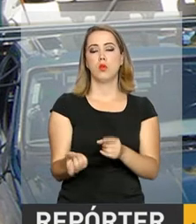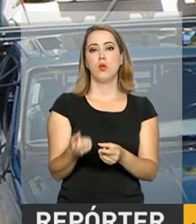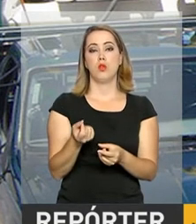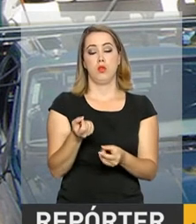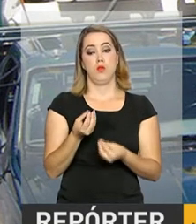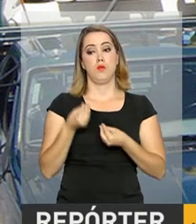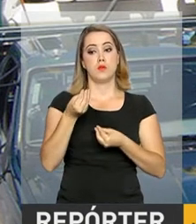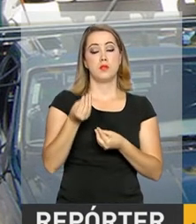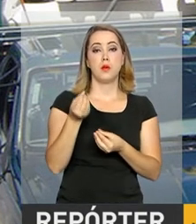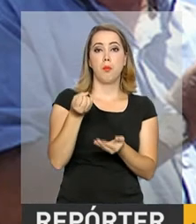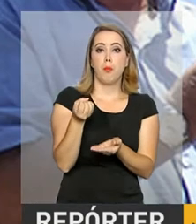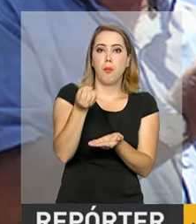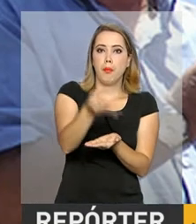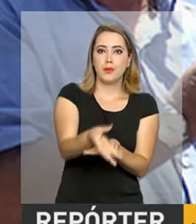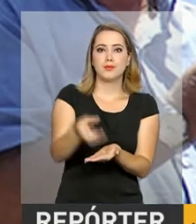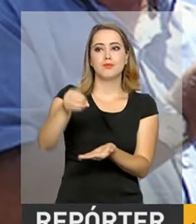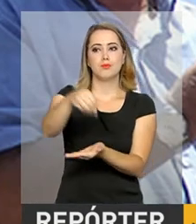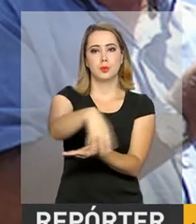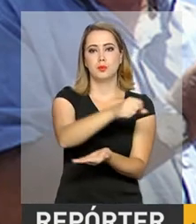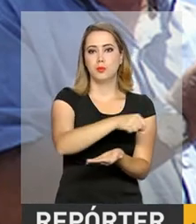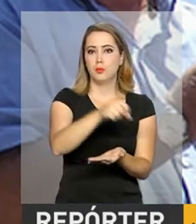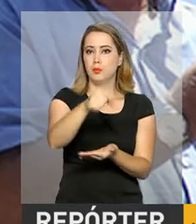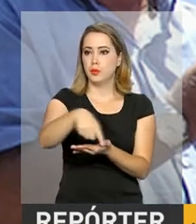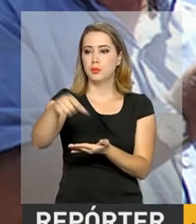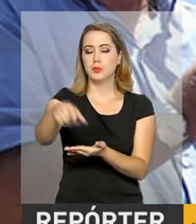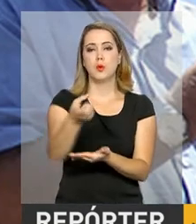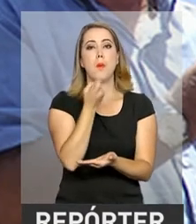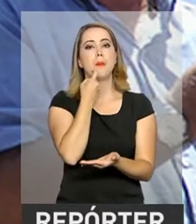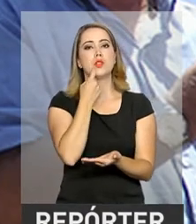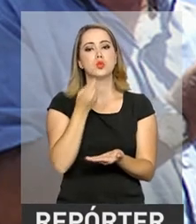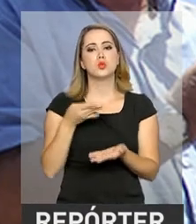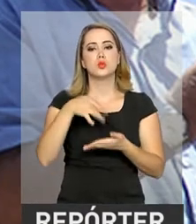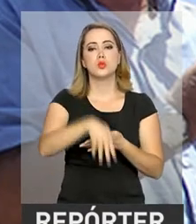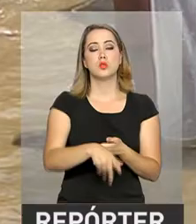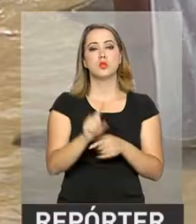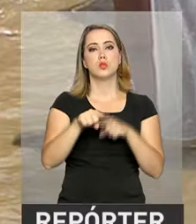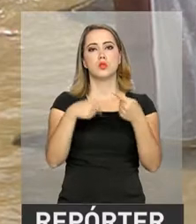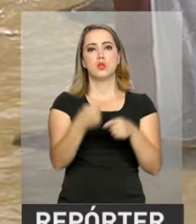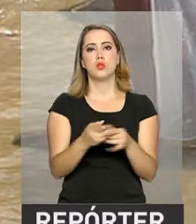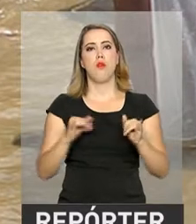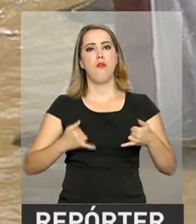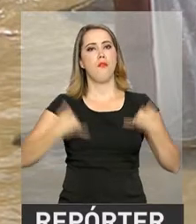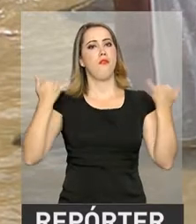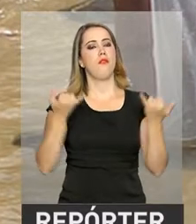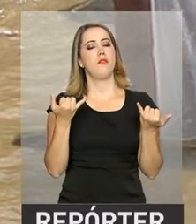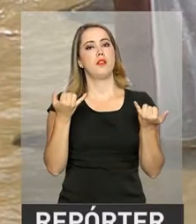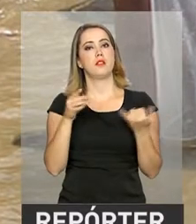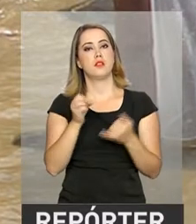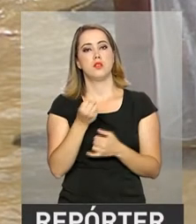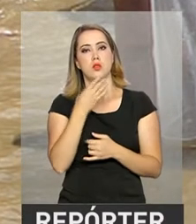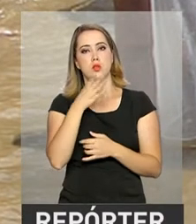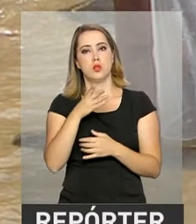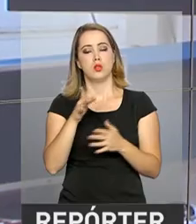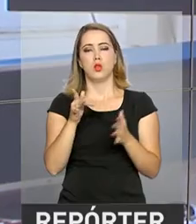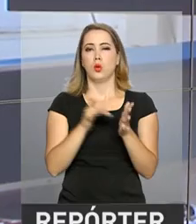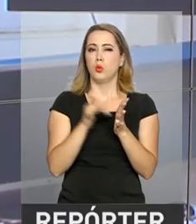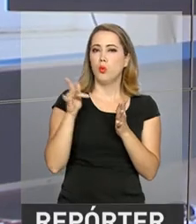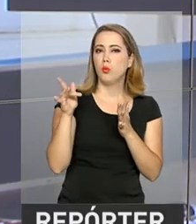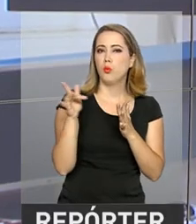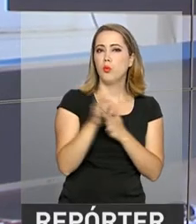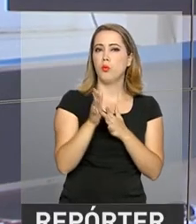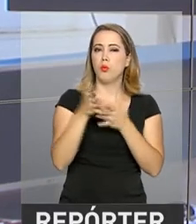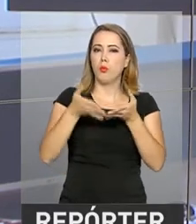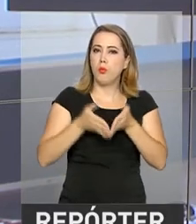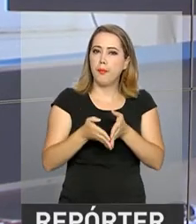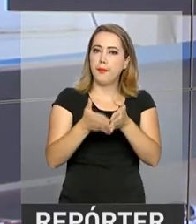feito no próximo domingo 8 de janeiro durante a festa de bom jesus dos navegantes de penedo em alagoas a